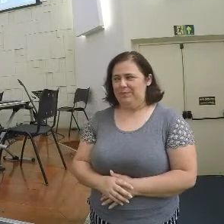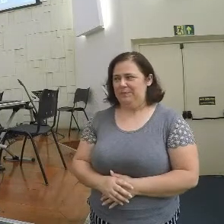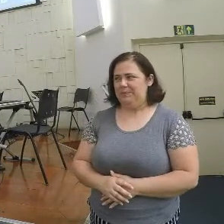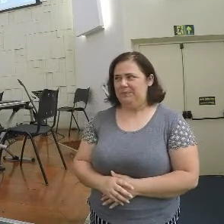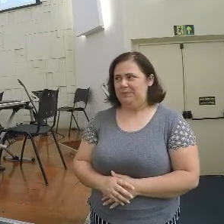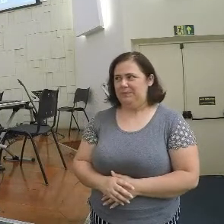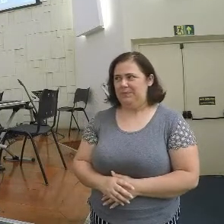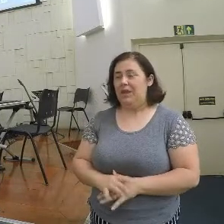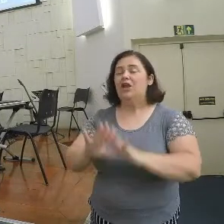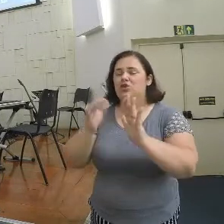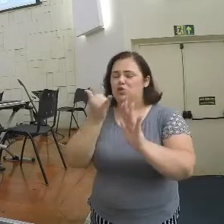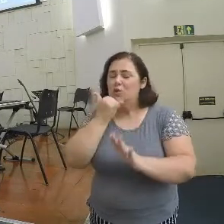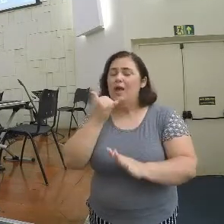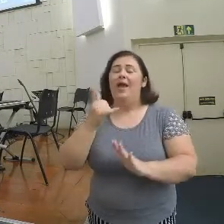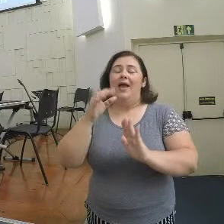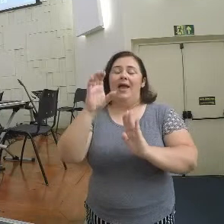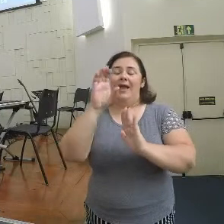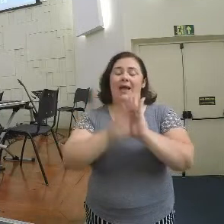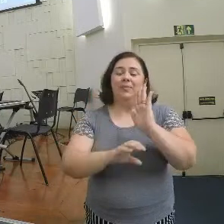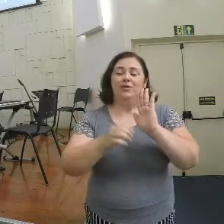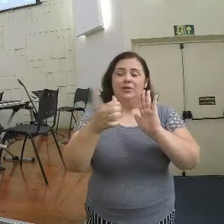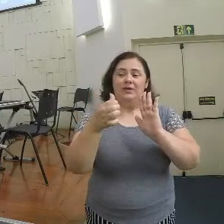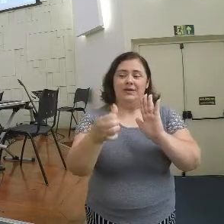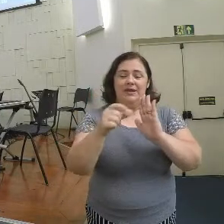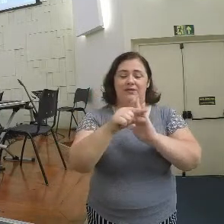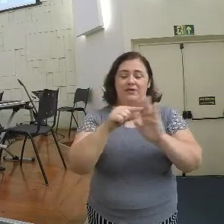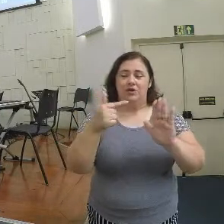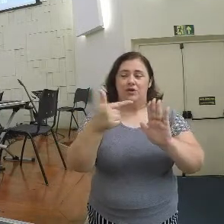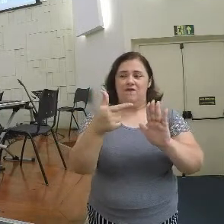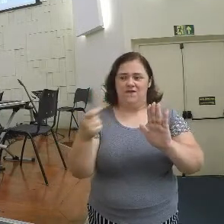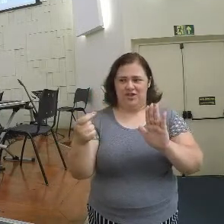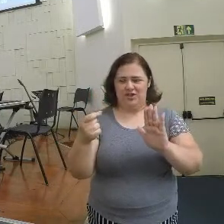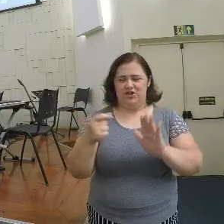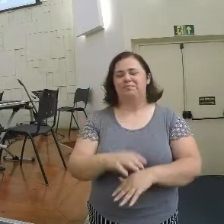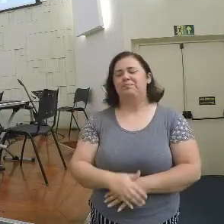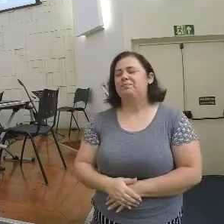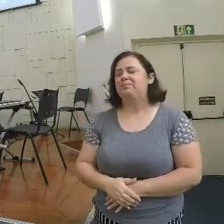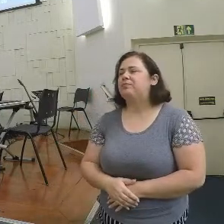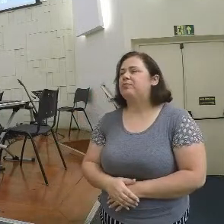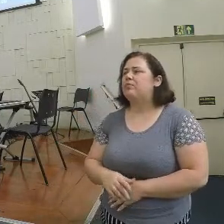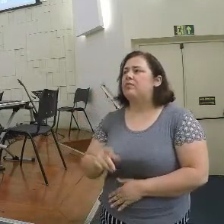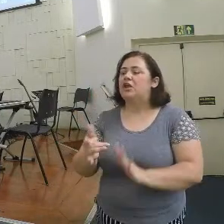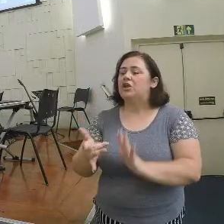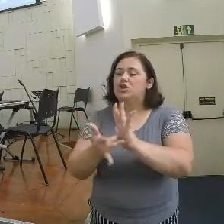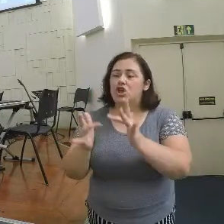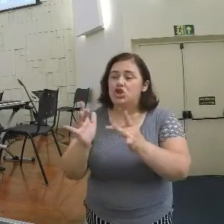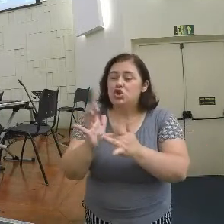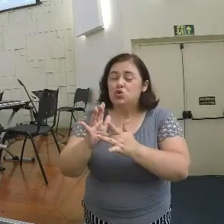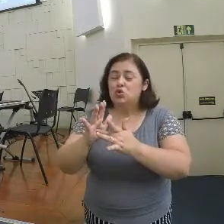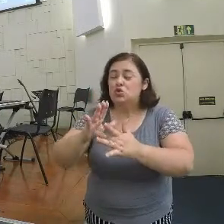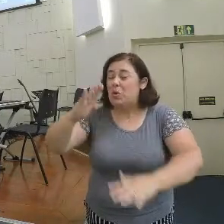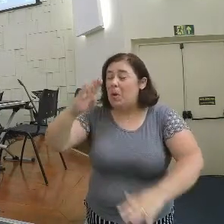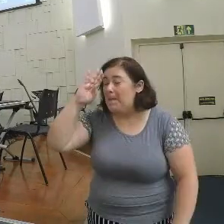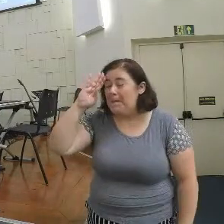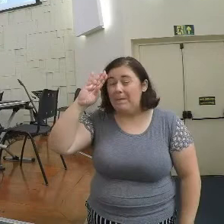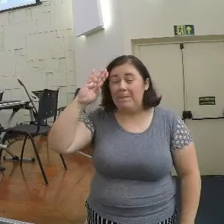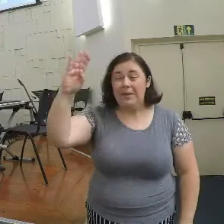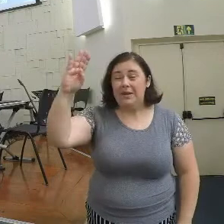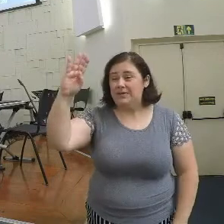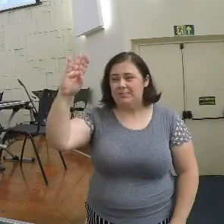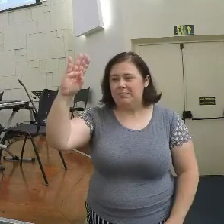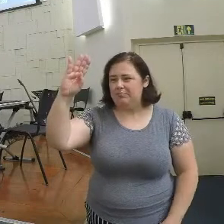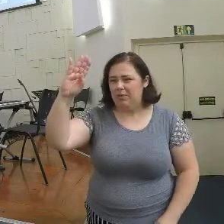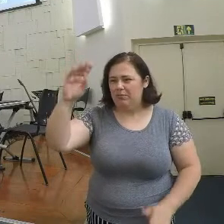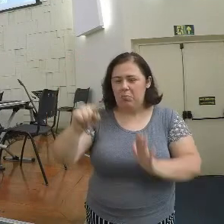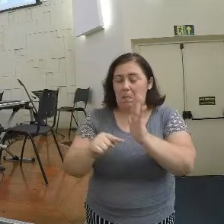Hebreus 6, 20. Jesus, como precursor, entrou por nós, isto é, no Santo dos